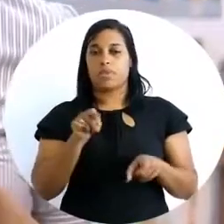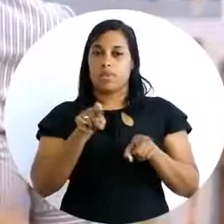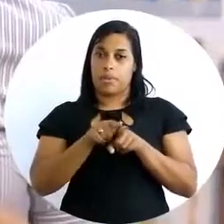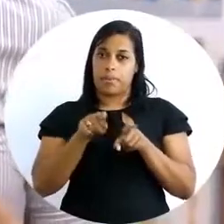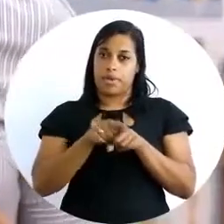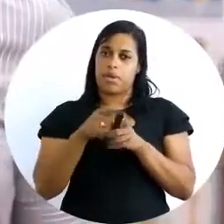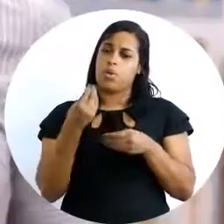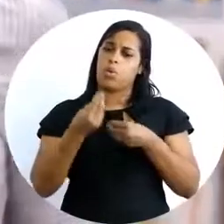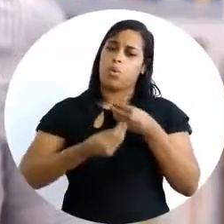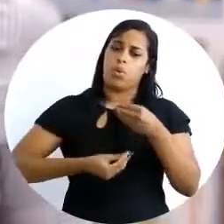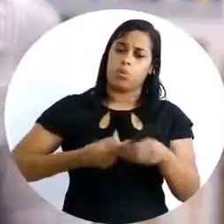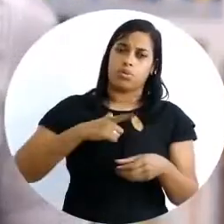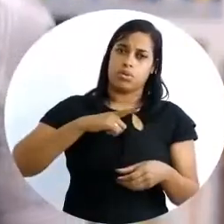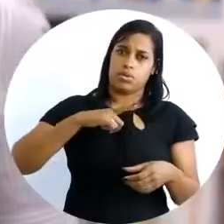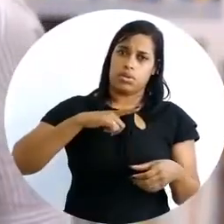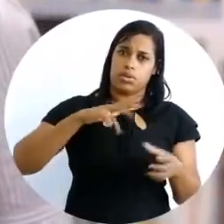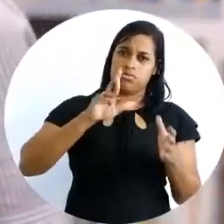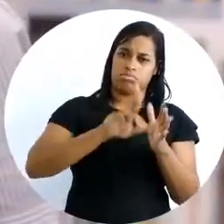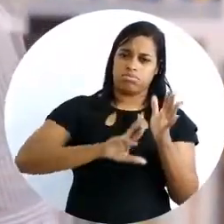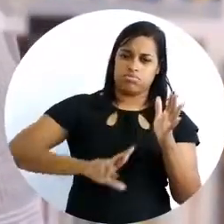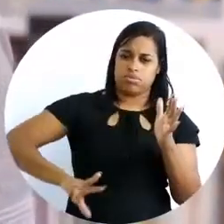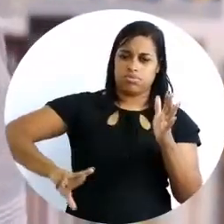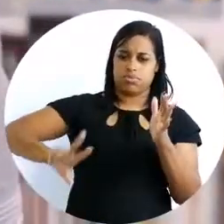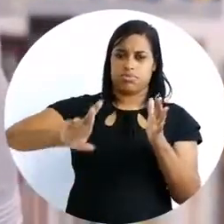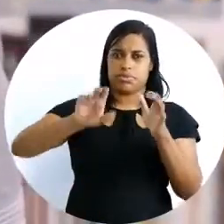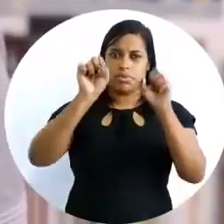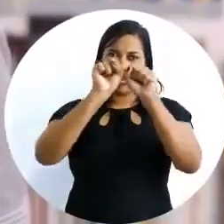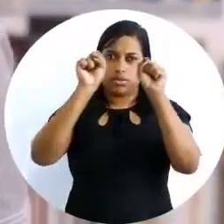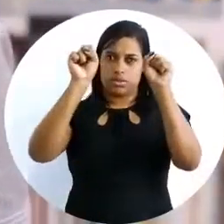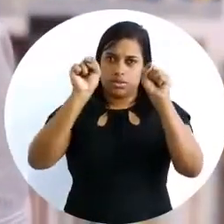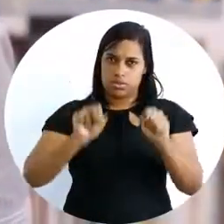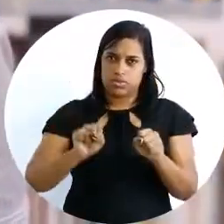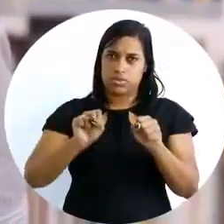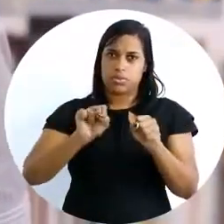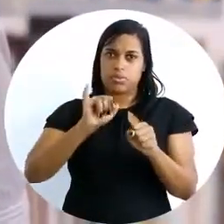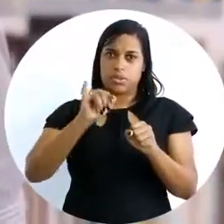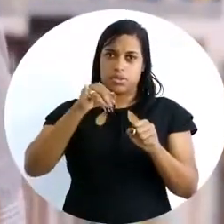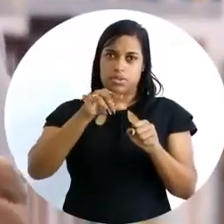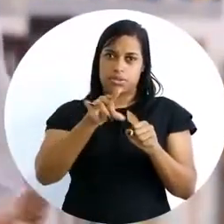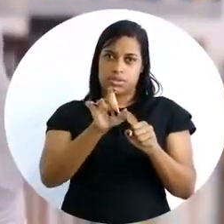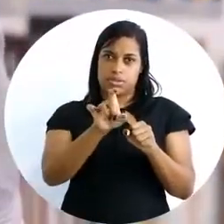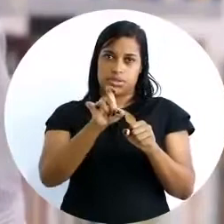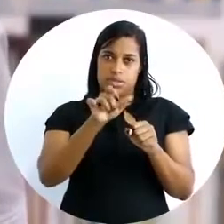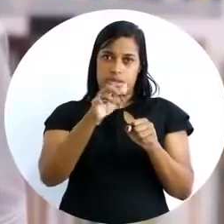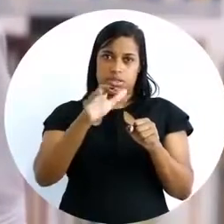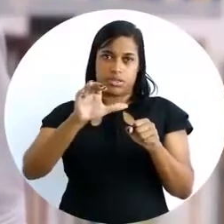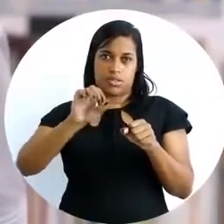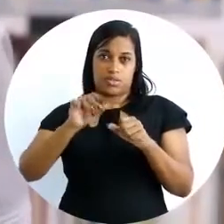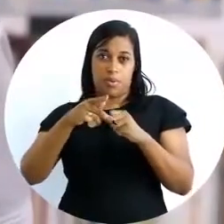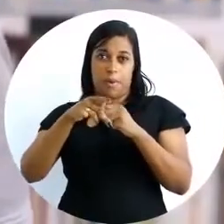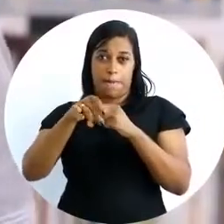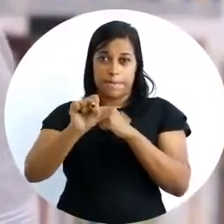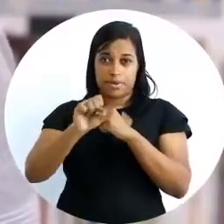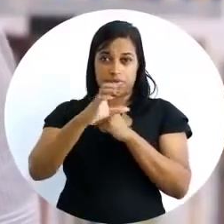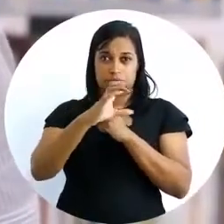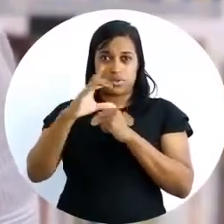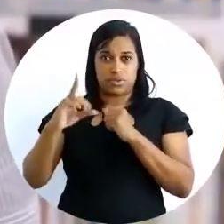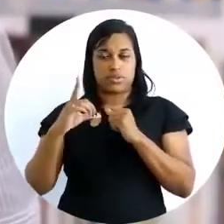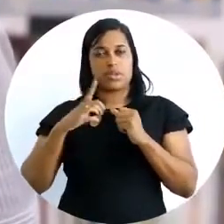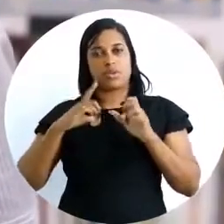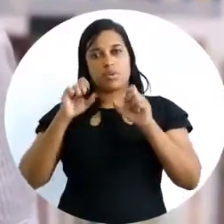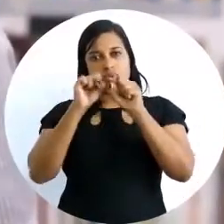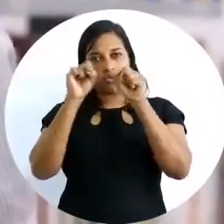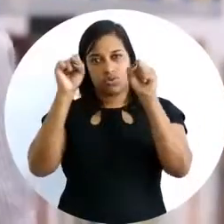Então, como existem os sistemas de indexação pós-coordenados, tem também